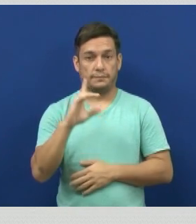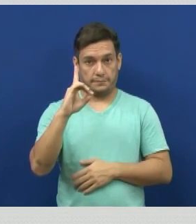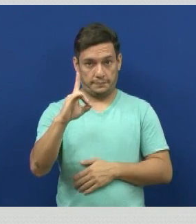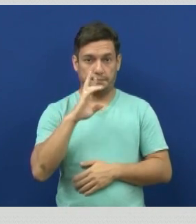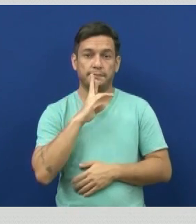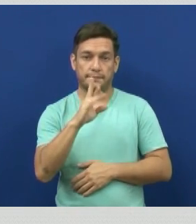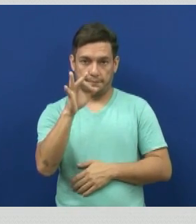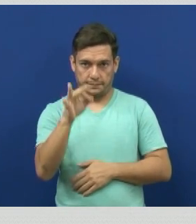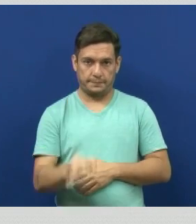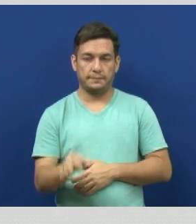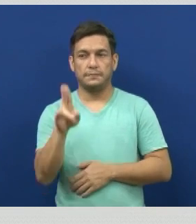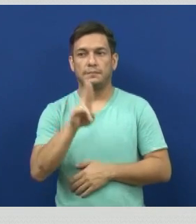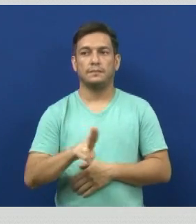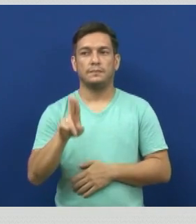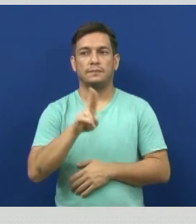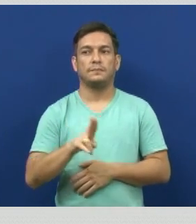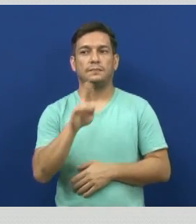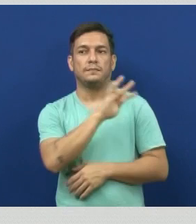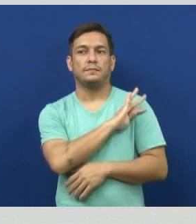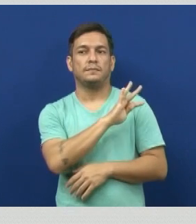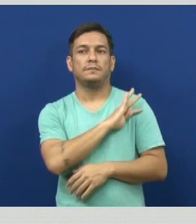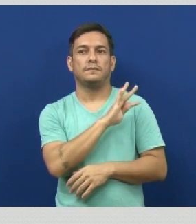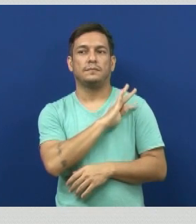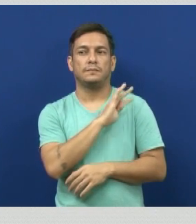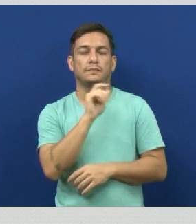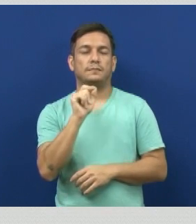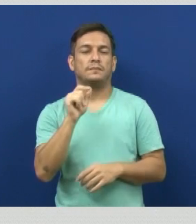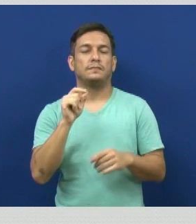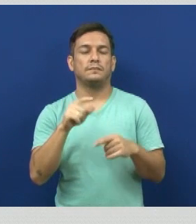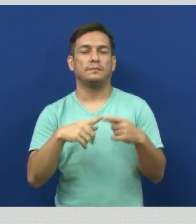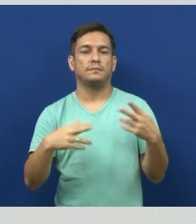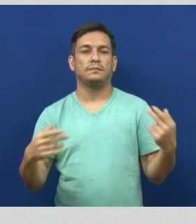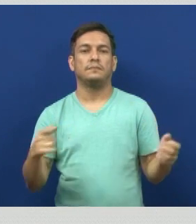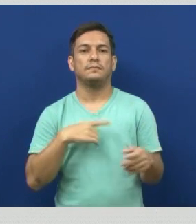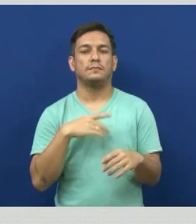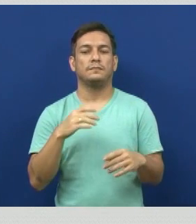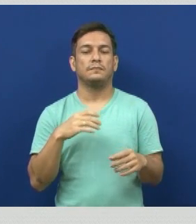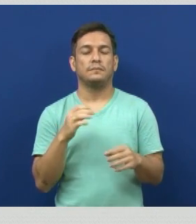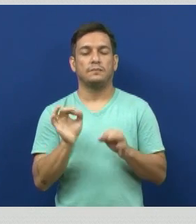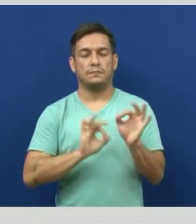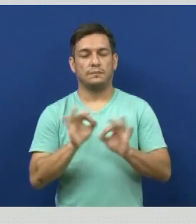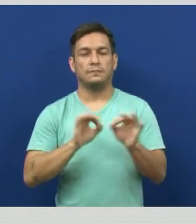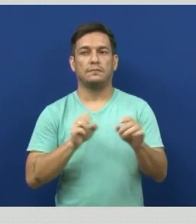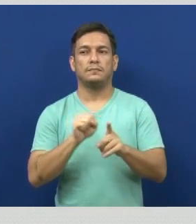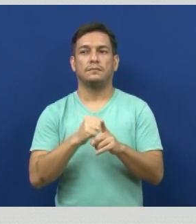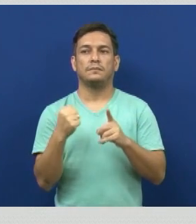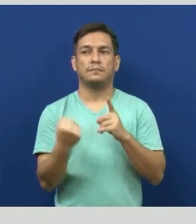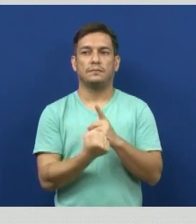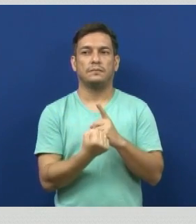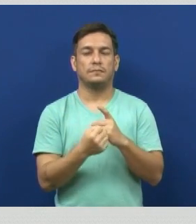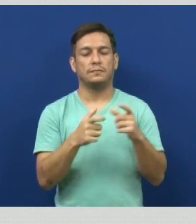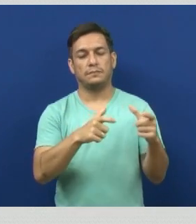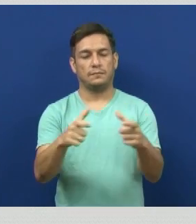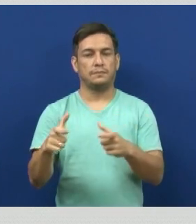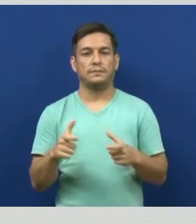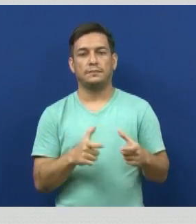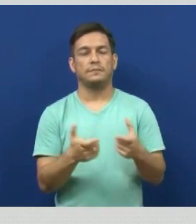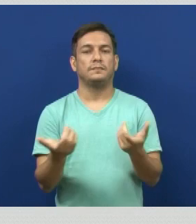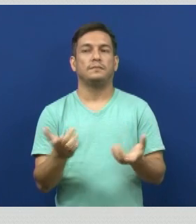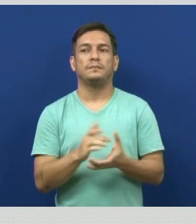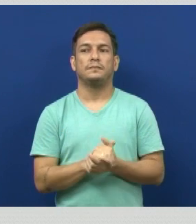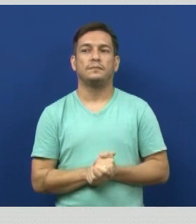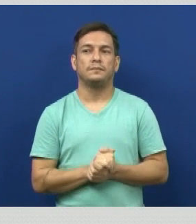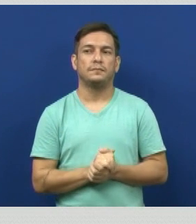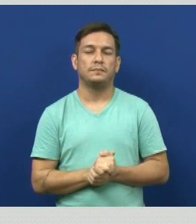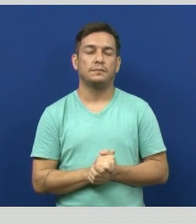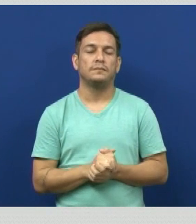Alternativa D, utilização das técnicas para a produção da sociedade e suas espacialidades. Vamos ver